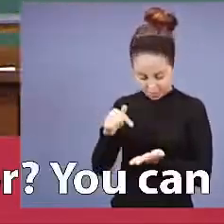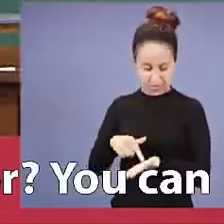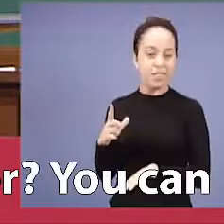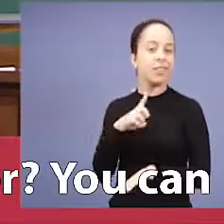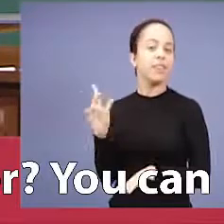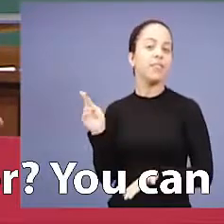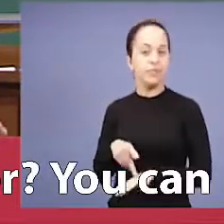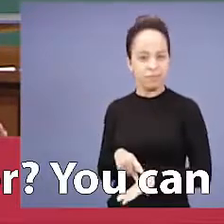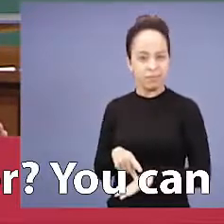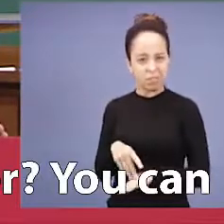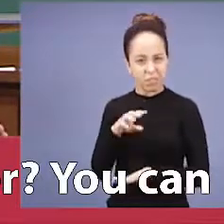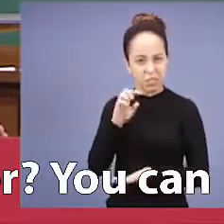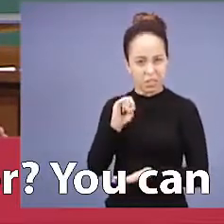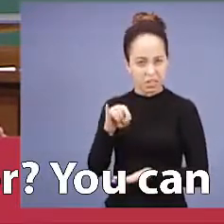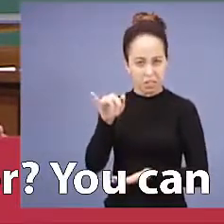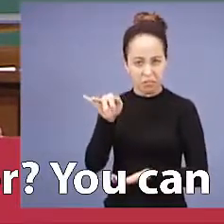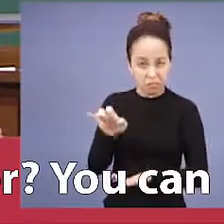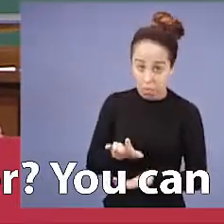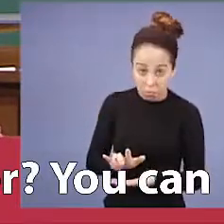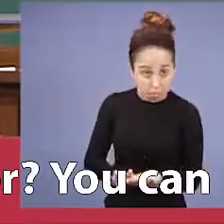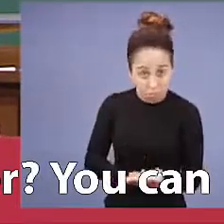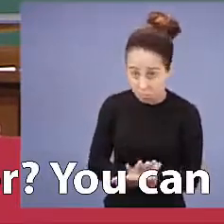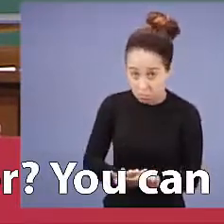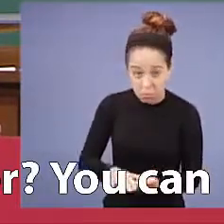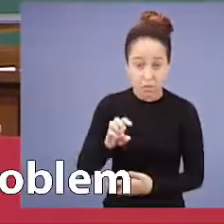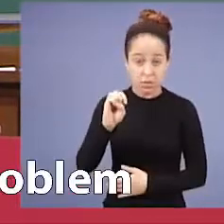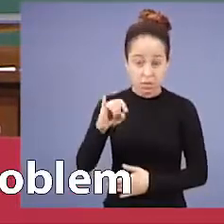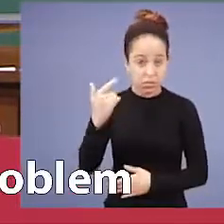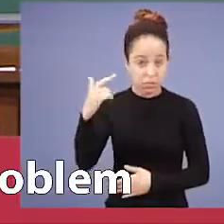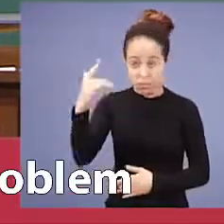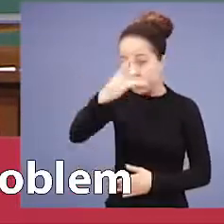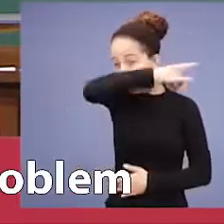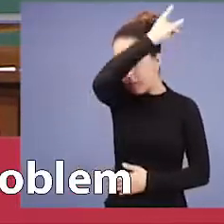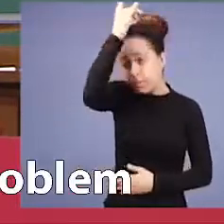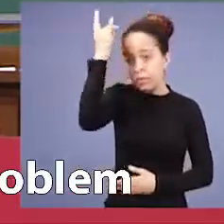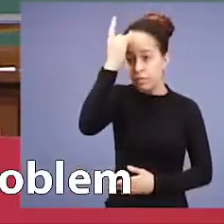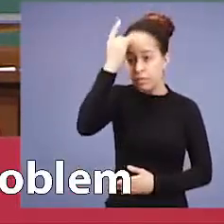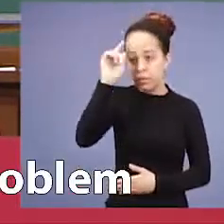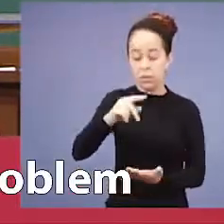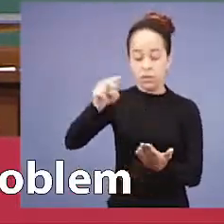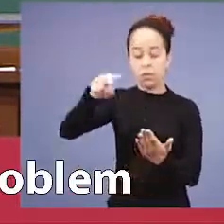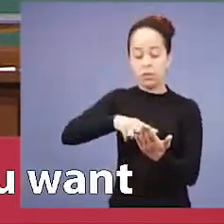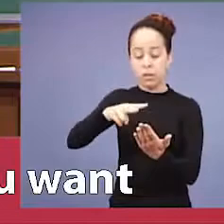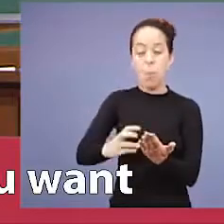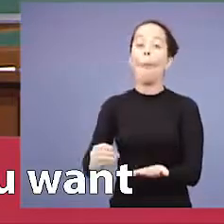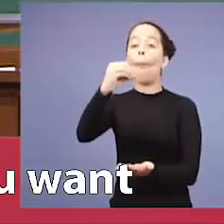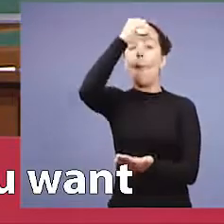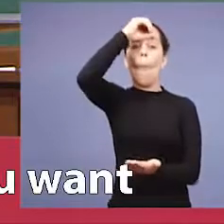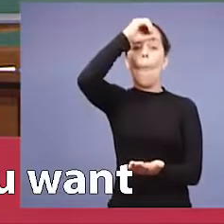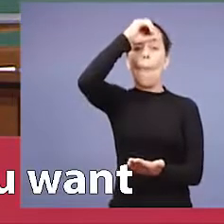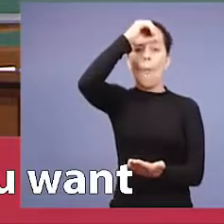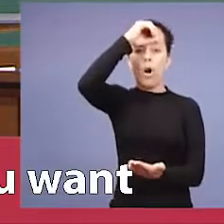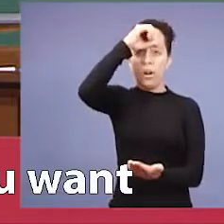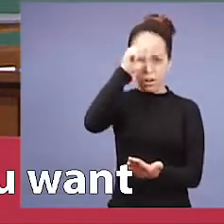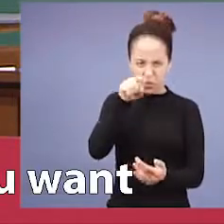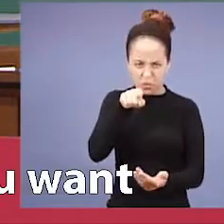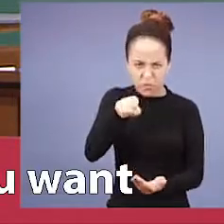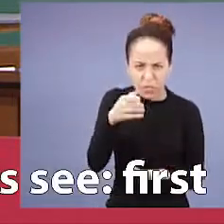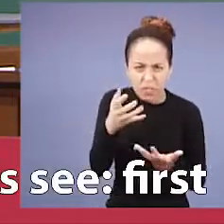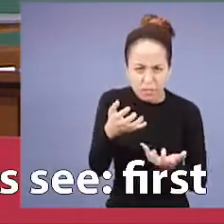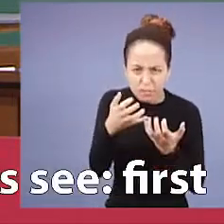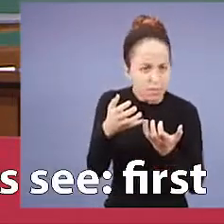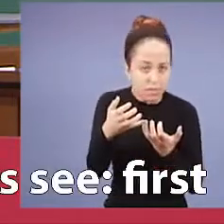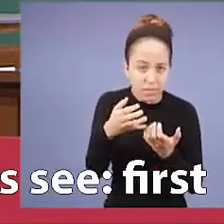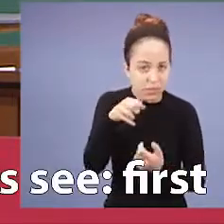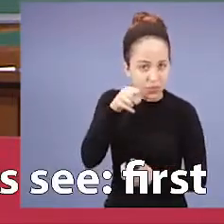é letra acabou você pode ver o alerta pode também vai analisar o tipo de problema mas é isso que você quer não